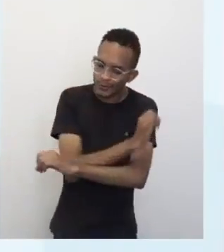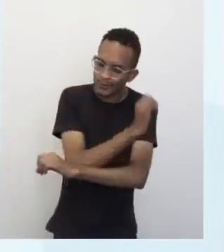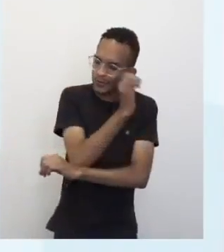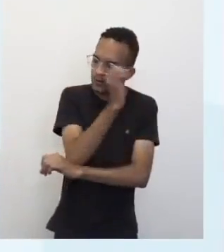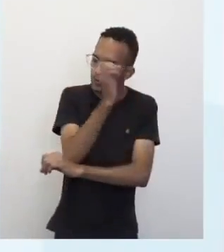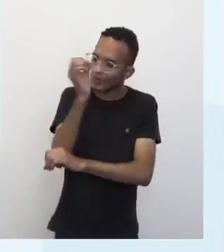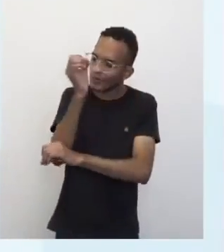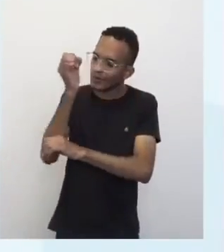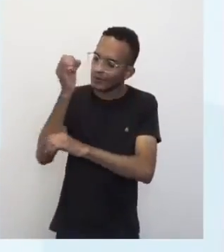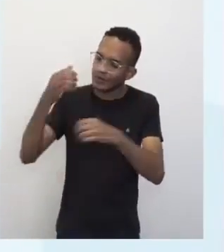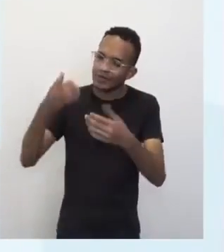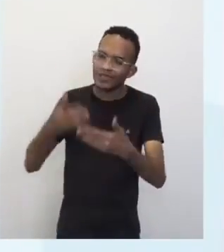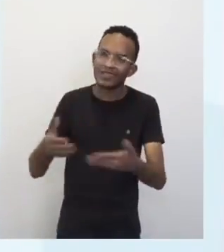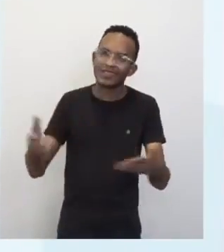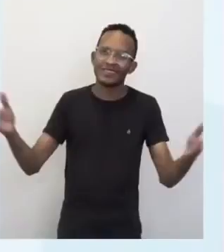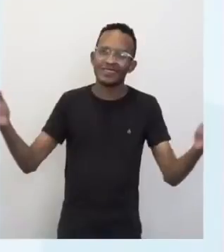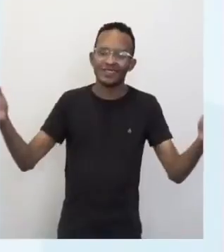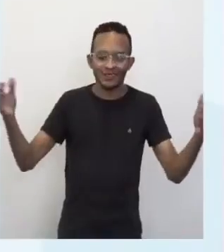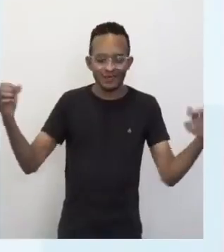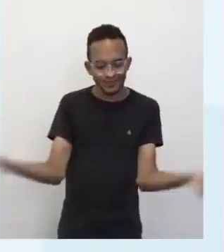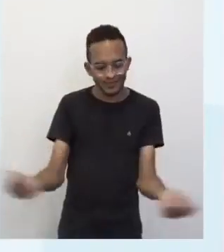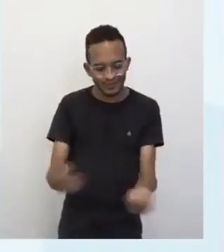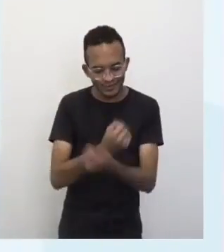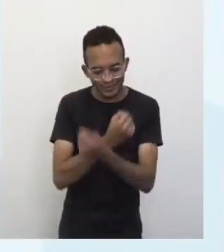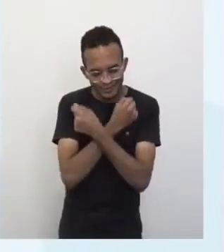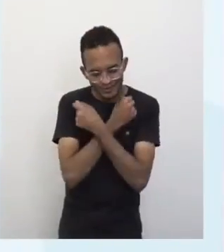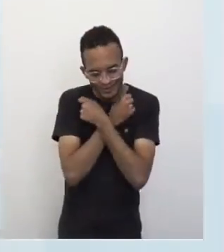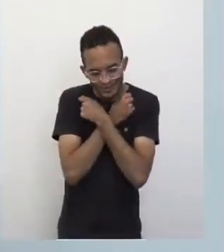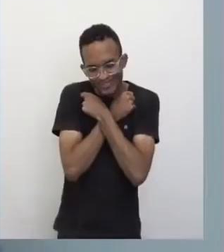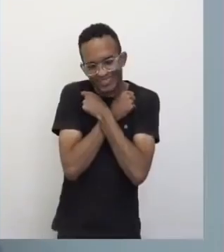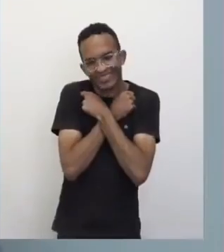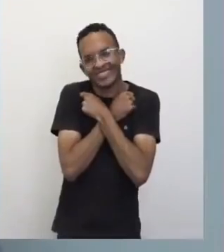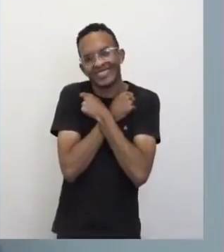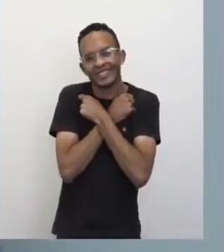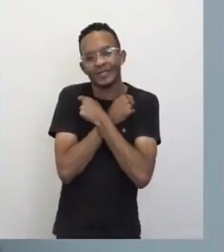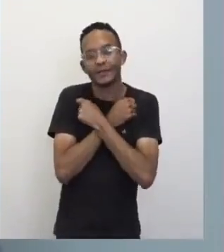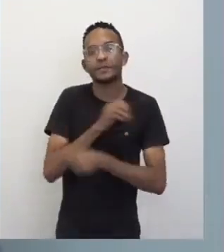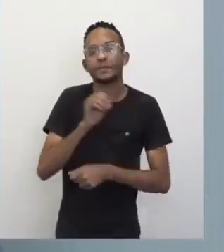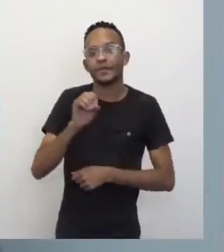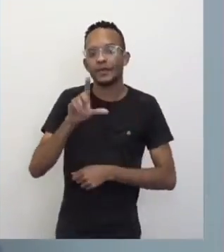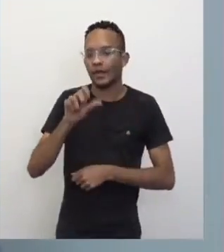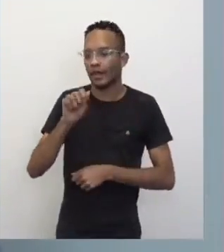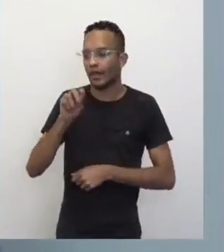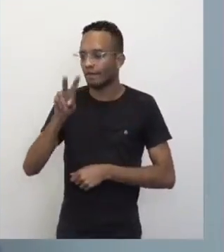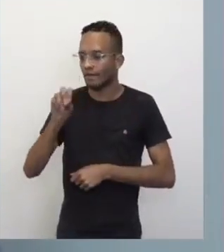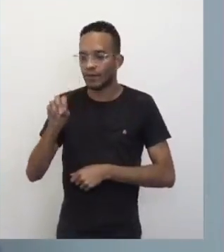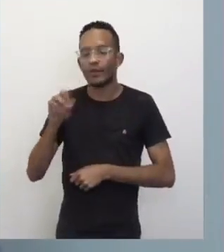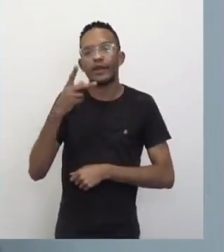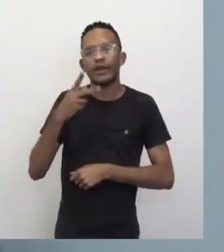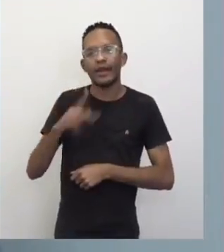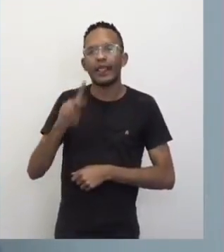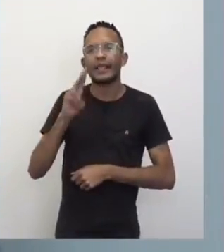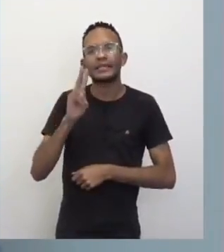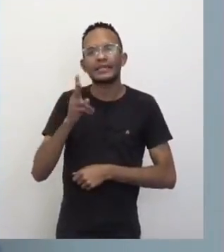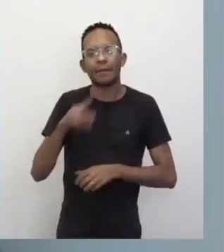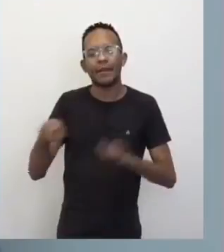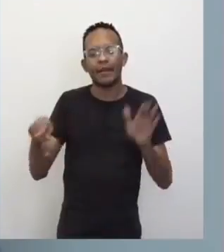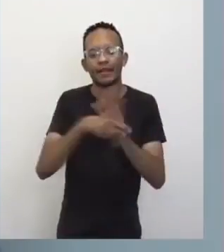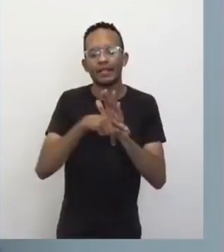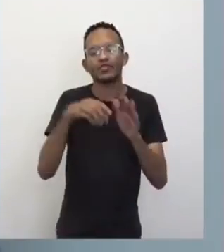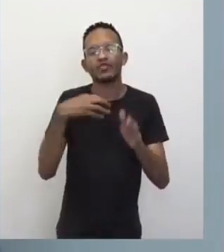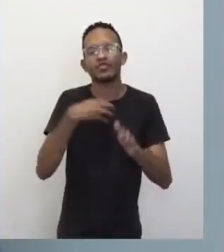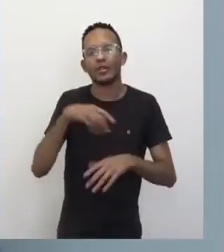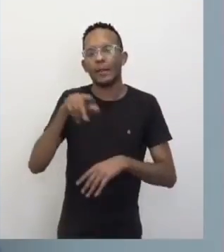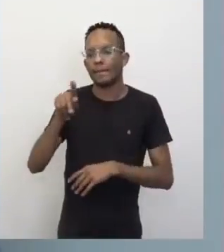ela abriu os braços e eu ficava. Notem que Olavo Bilac geralmente é conhecido como um poeta parnasiano, né? O parnasiano